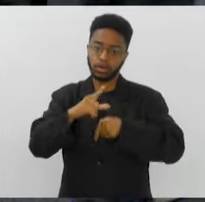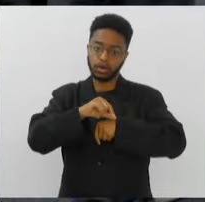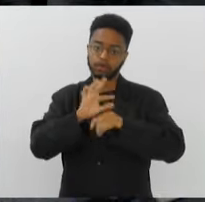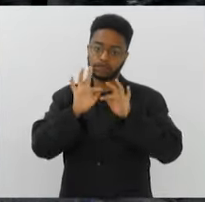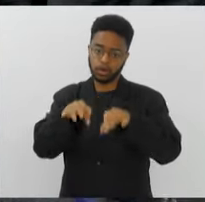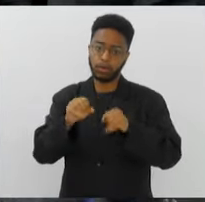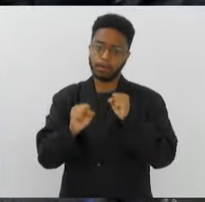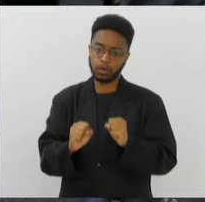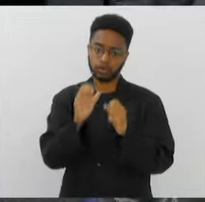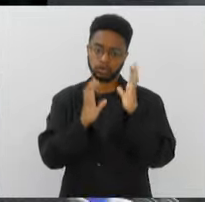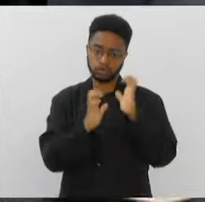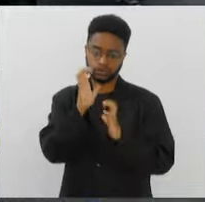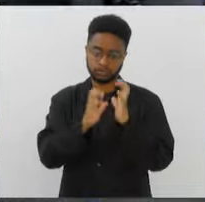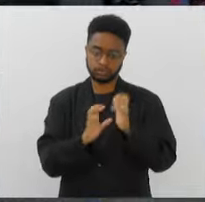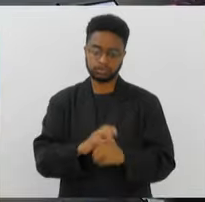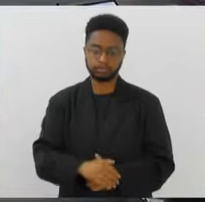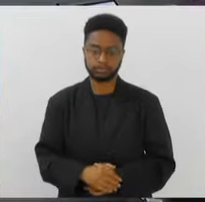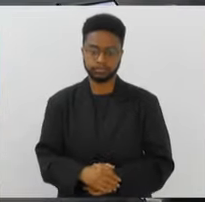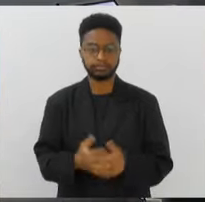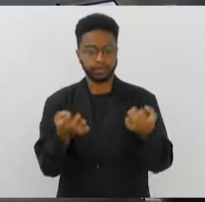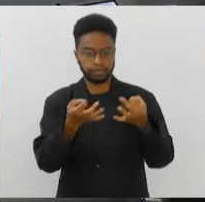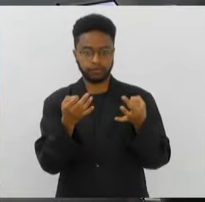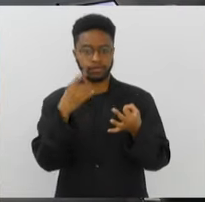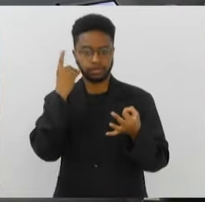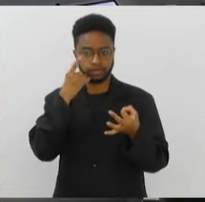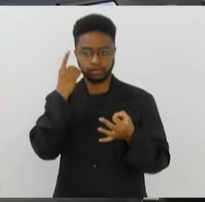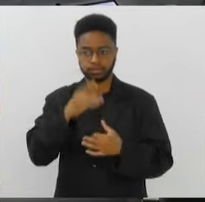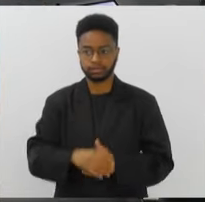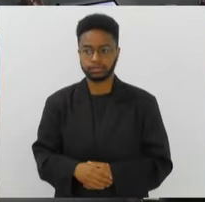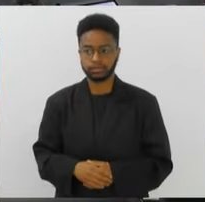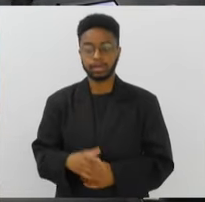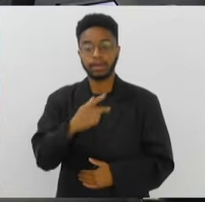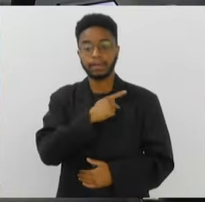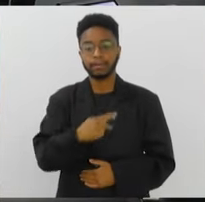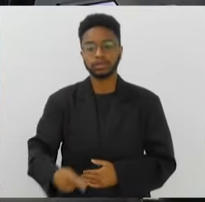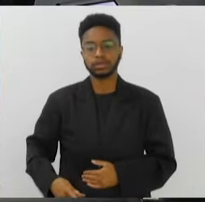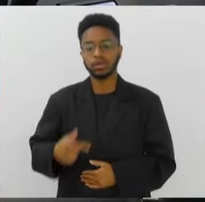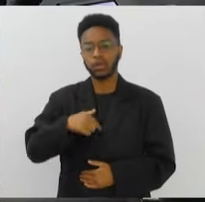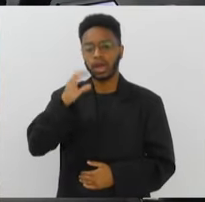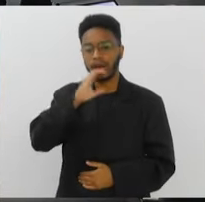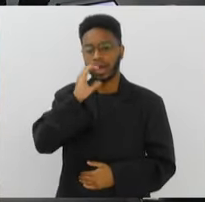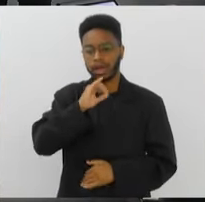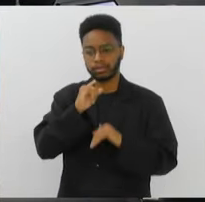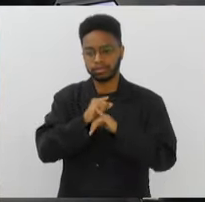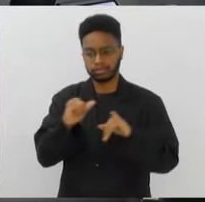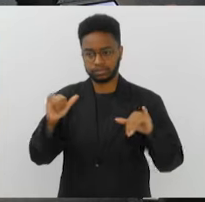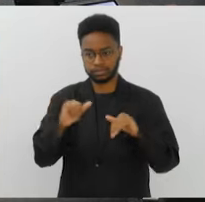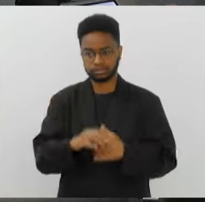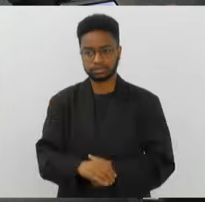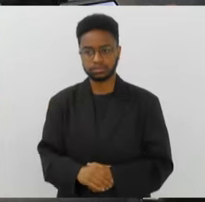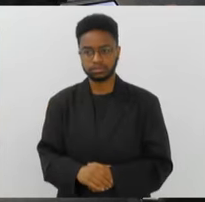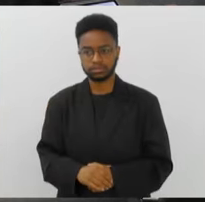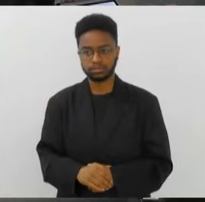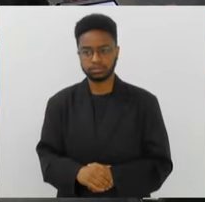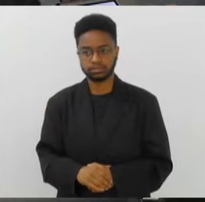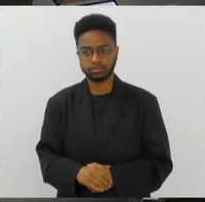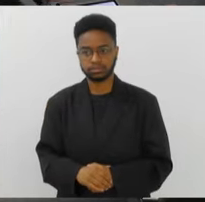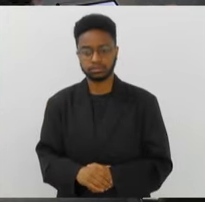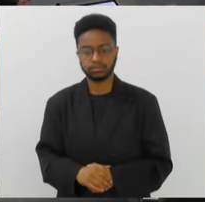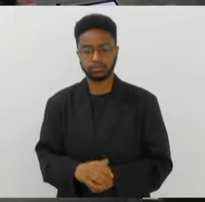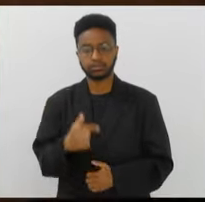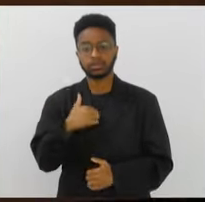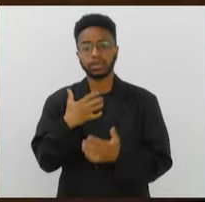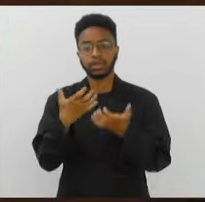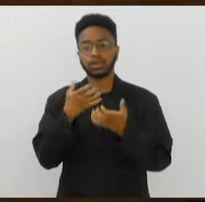no expediente perfeito, final. Perfeito, deputado Luiz Paulo, perfeito. Deputado Verão. Presidente, muito rapidamente, eu queria